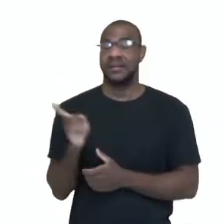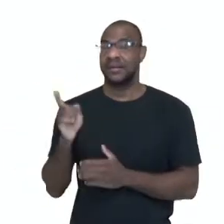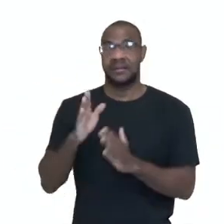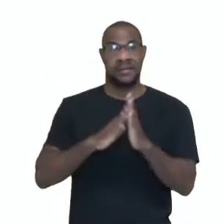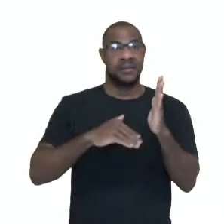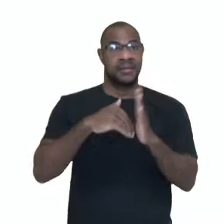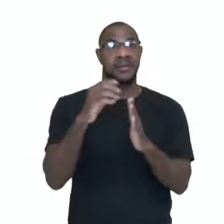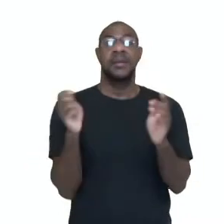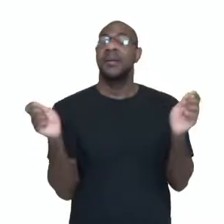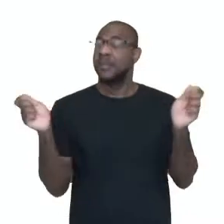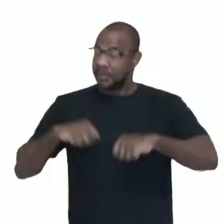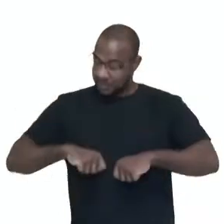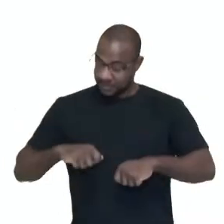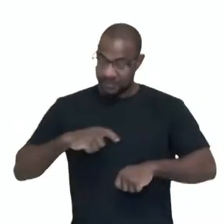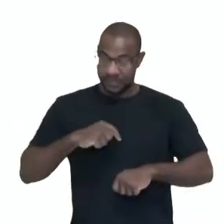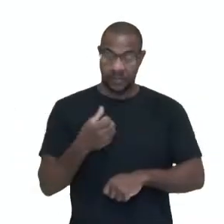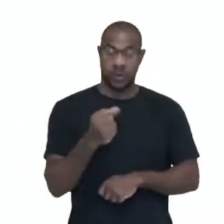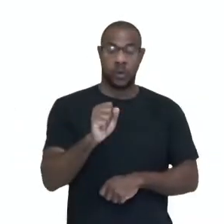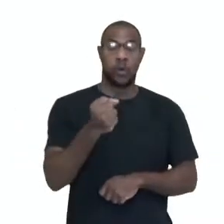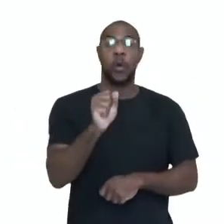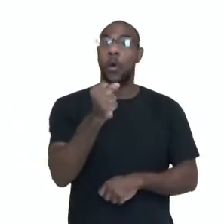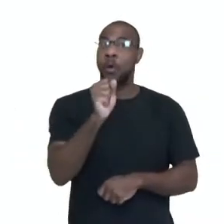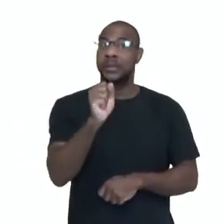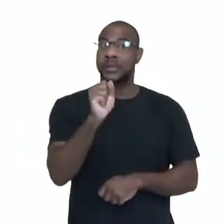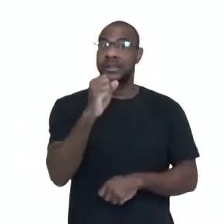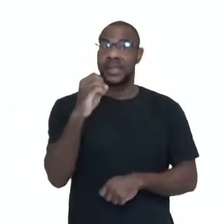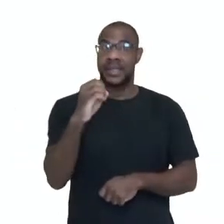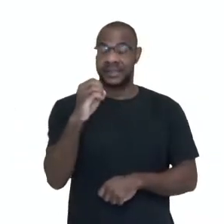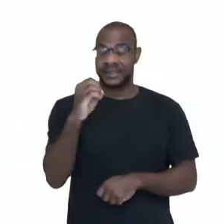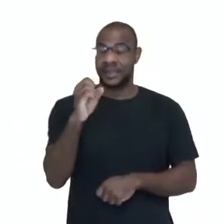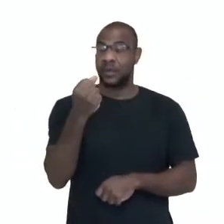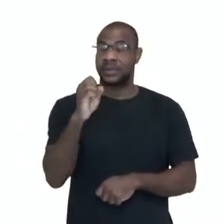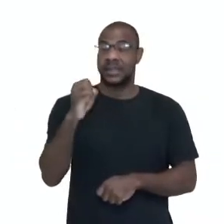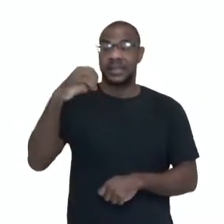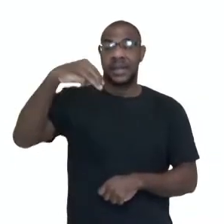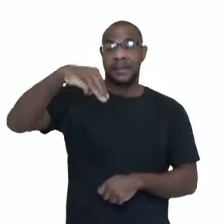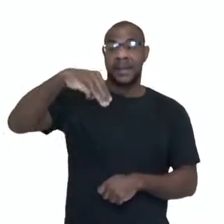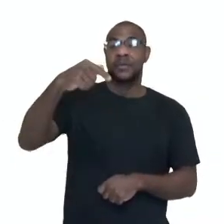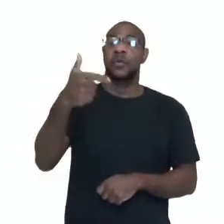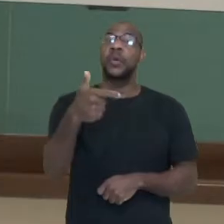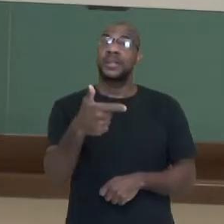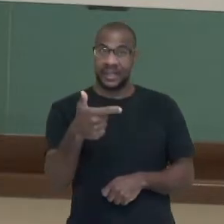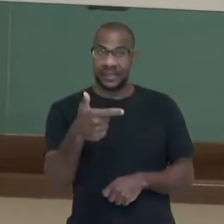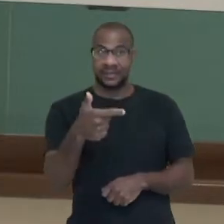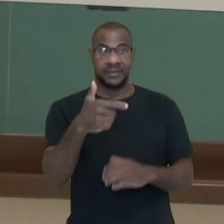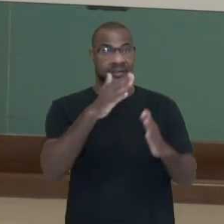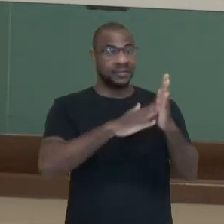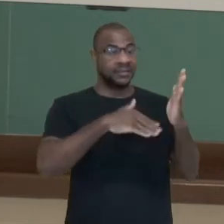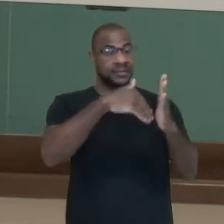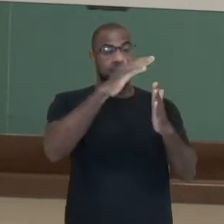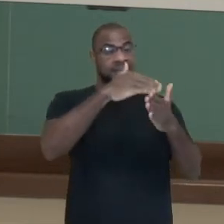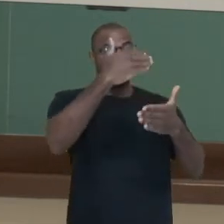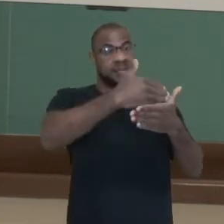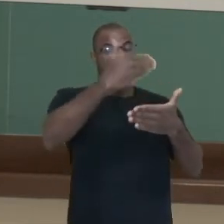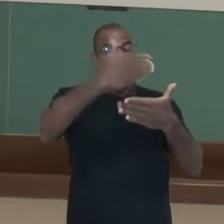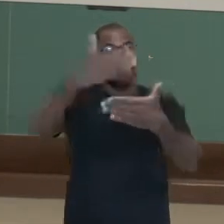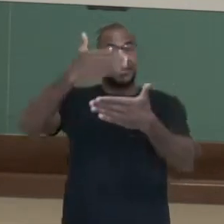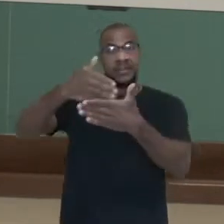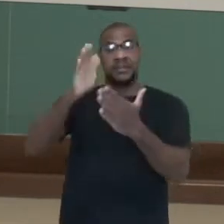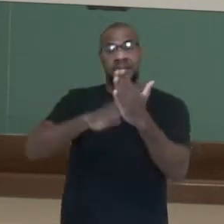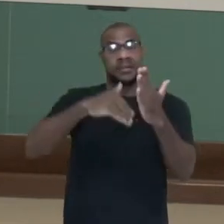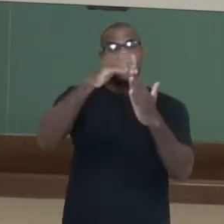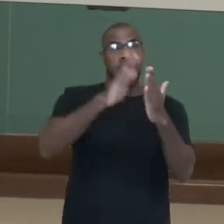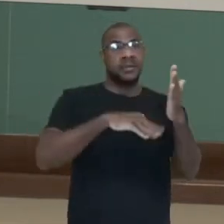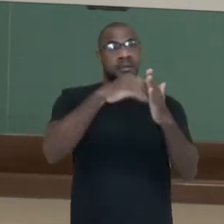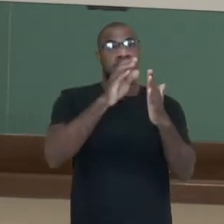pintar 80 metros quadrados por demão. Gente, o que é demão? É quantas vezes você pinta a